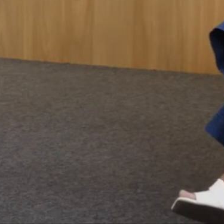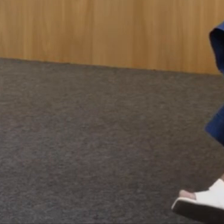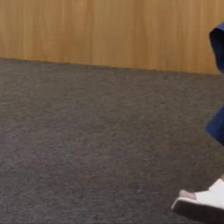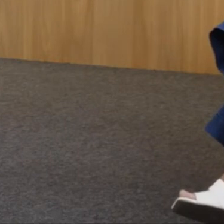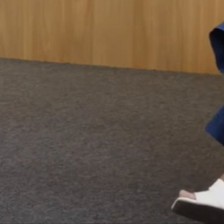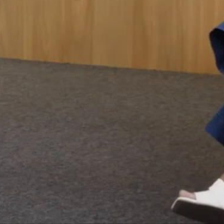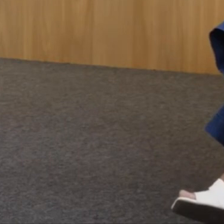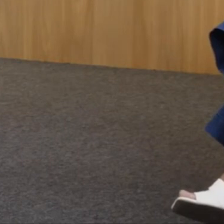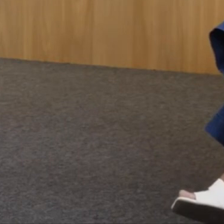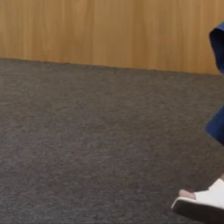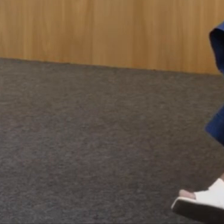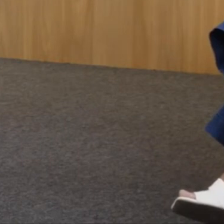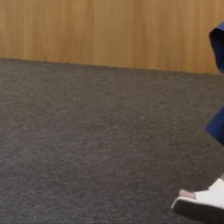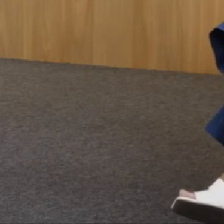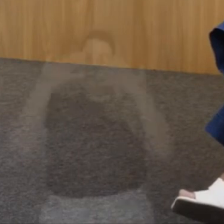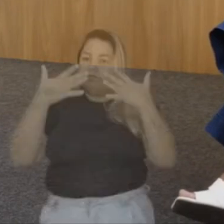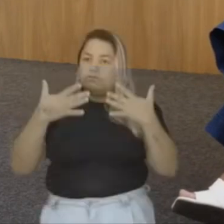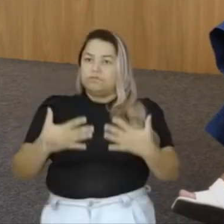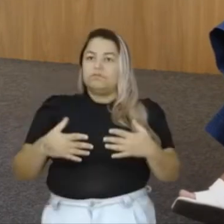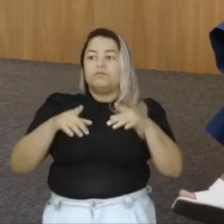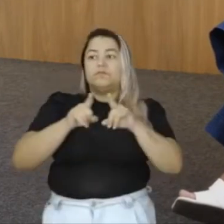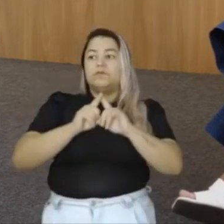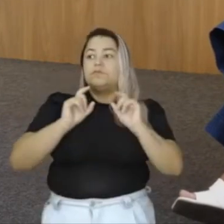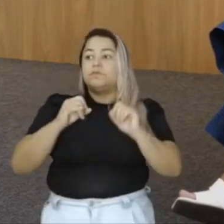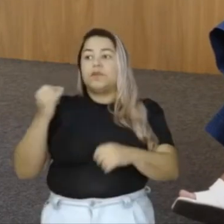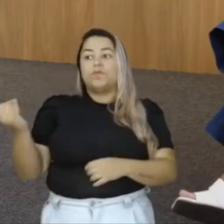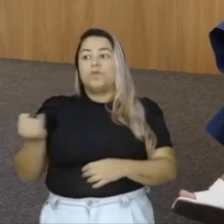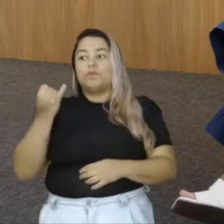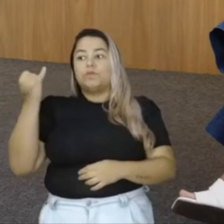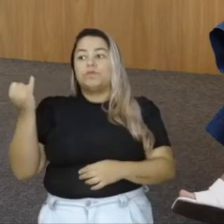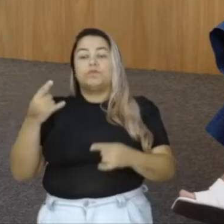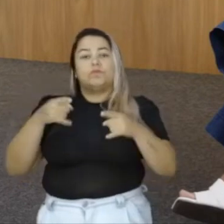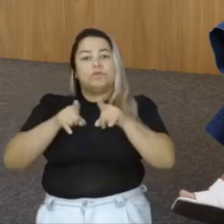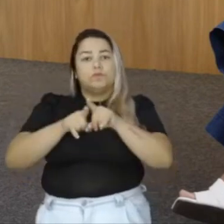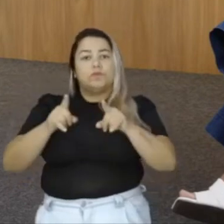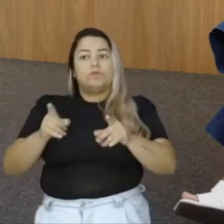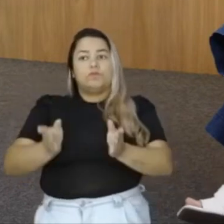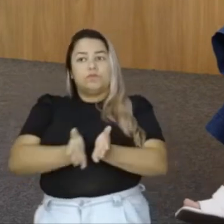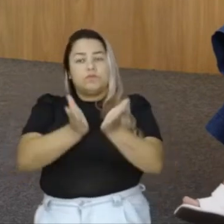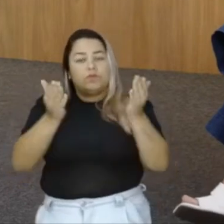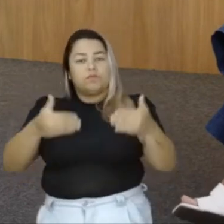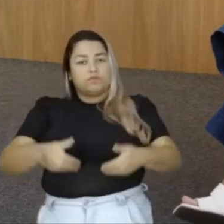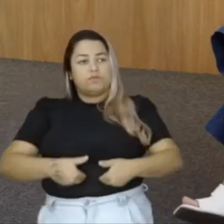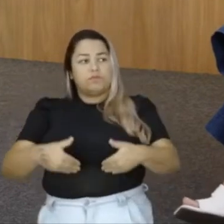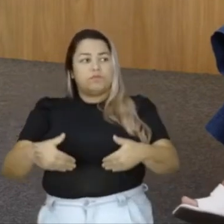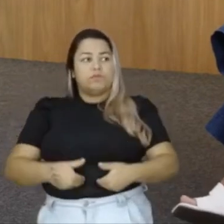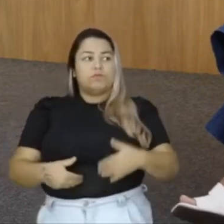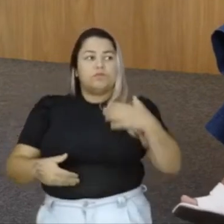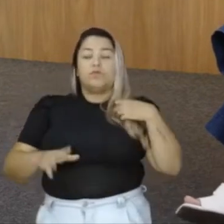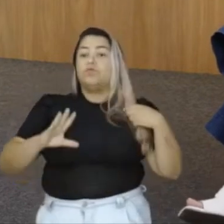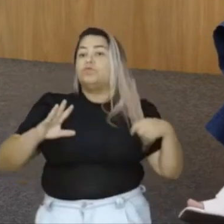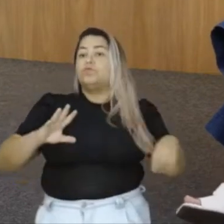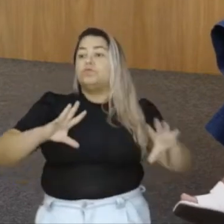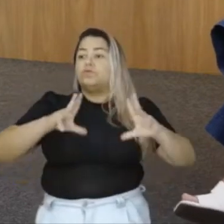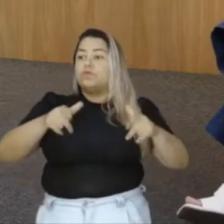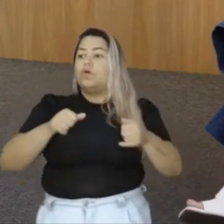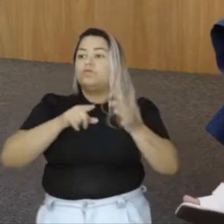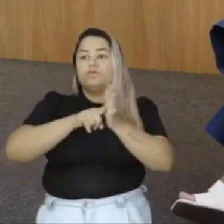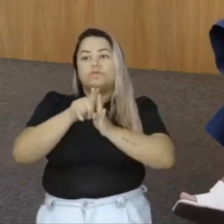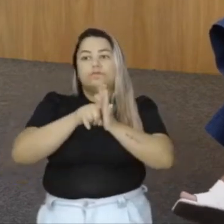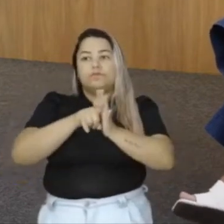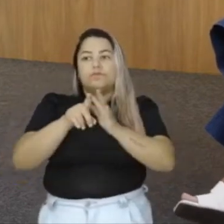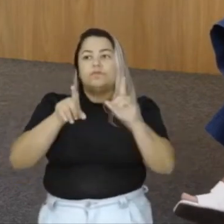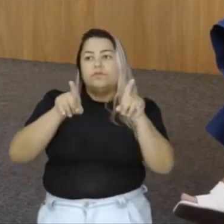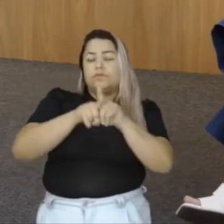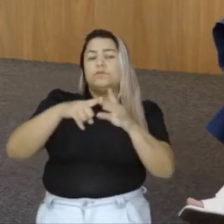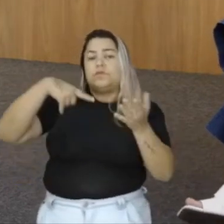outras aí que explicam, a relevância desse programa no combate à fome e à miséria. E ele faz parte, de todo o plano ali,